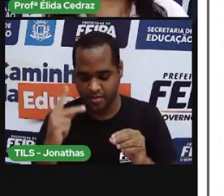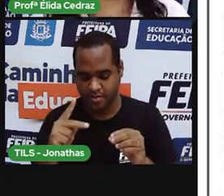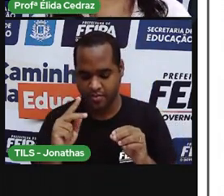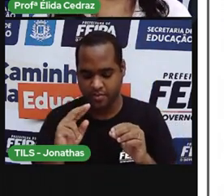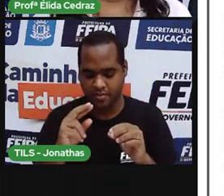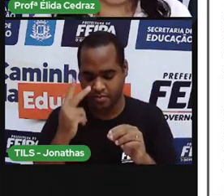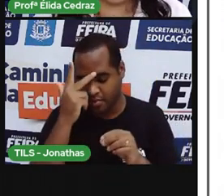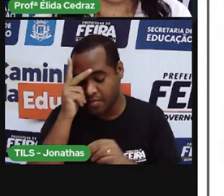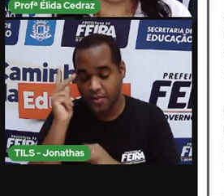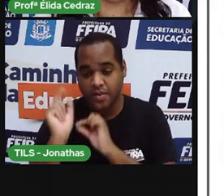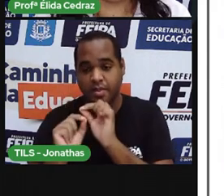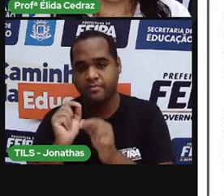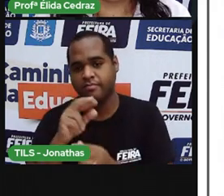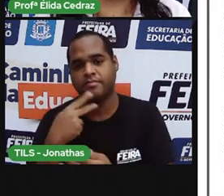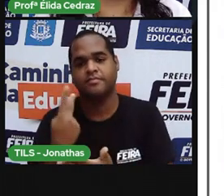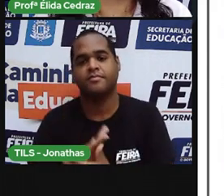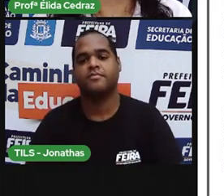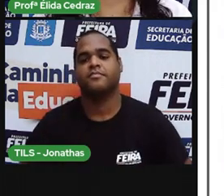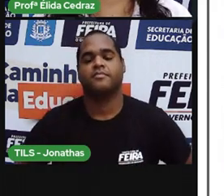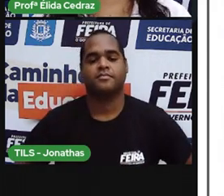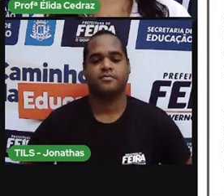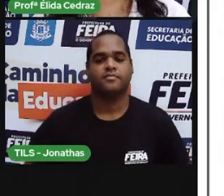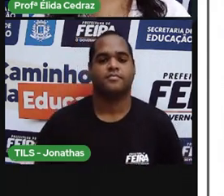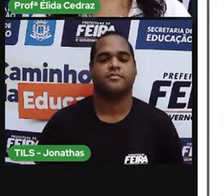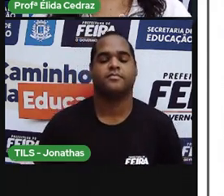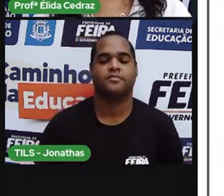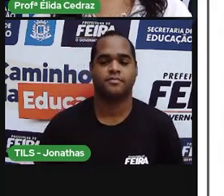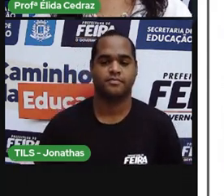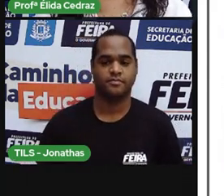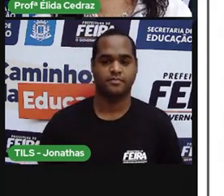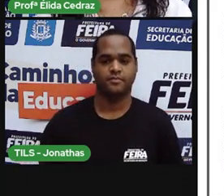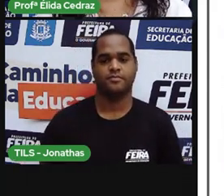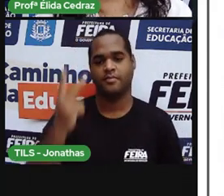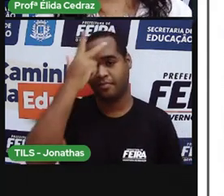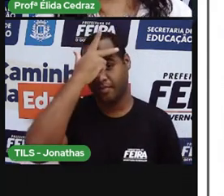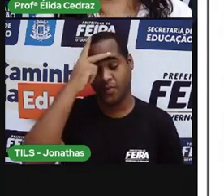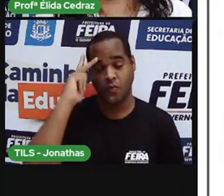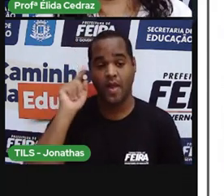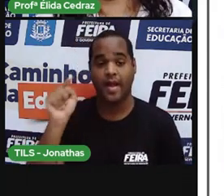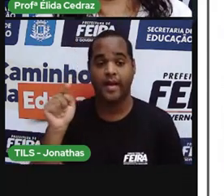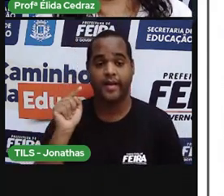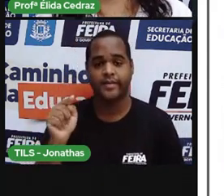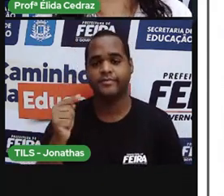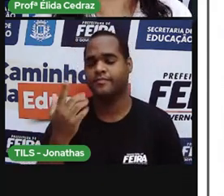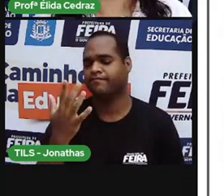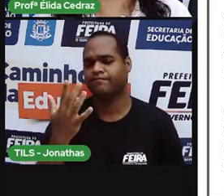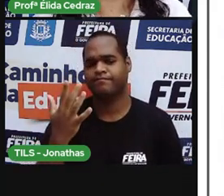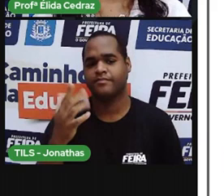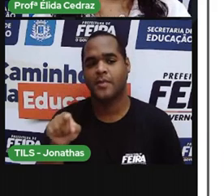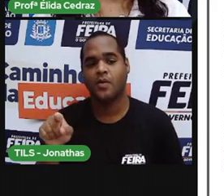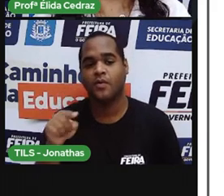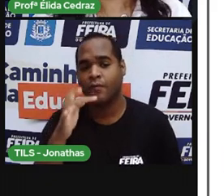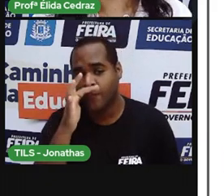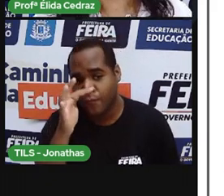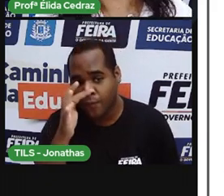de quem desmaiou. Quem ficou chorando?